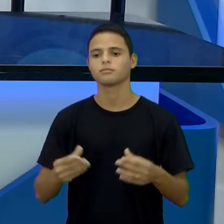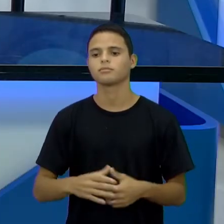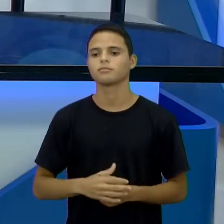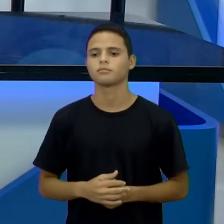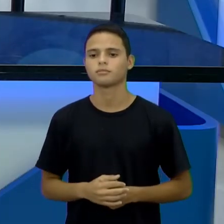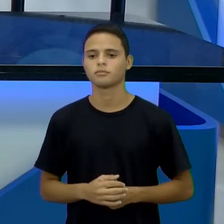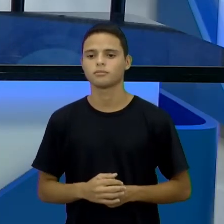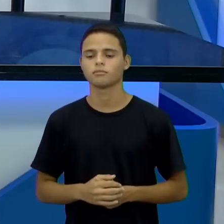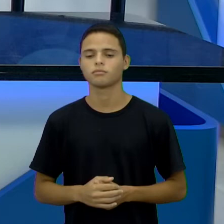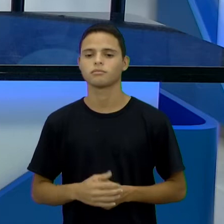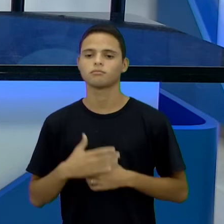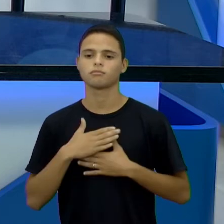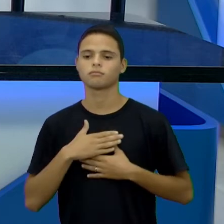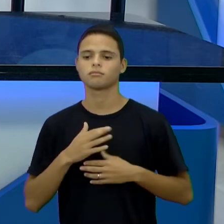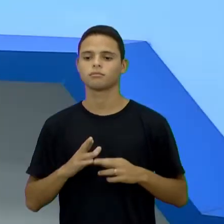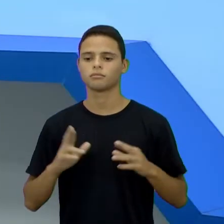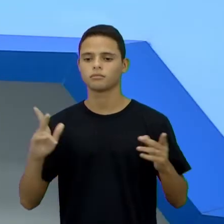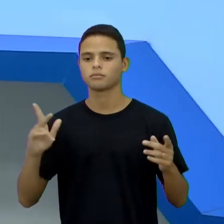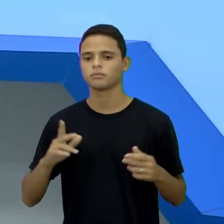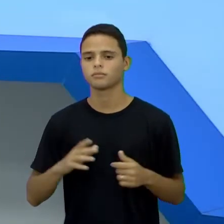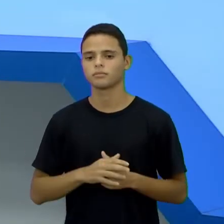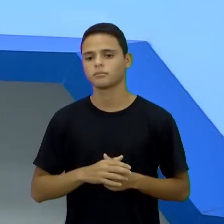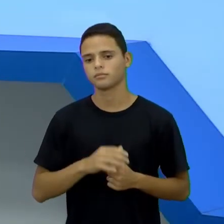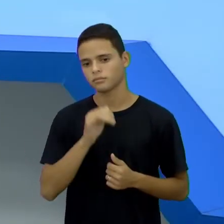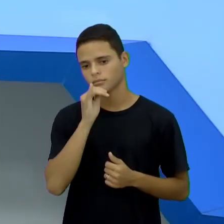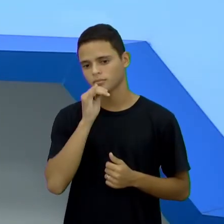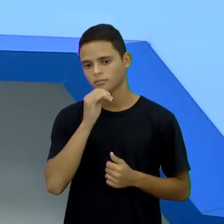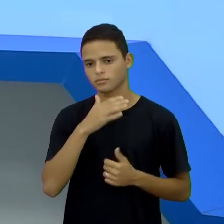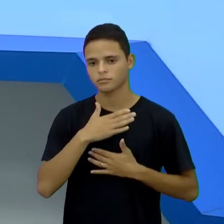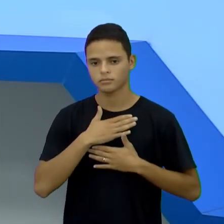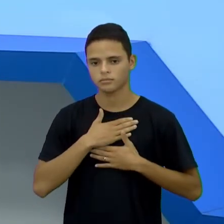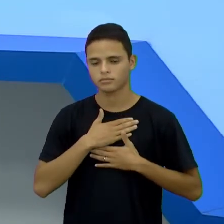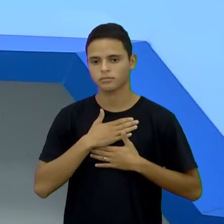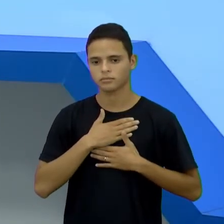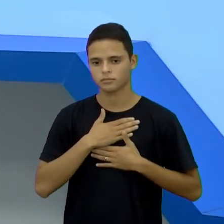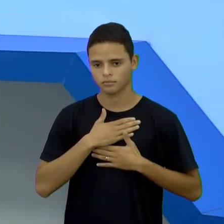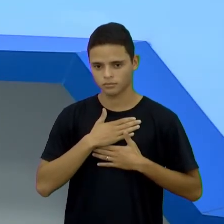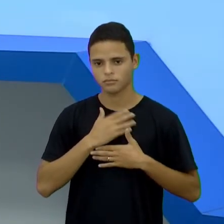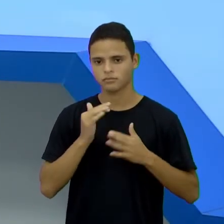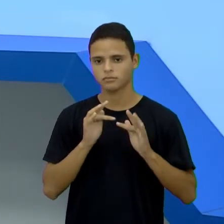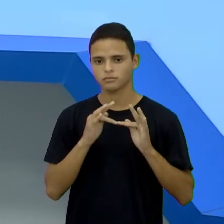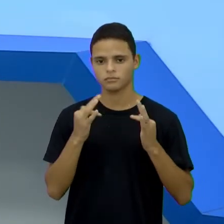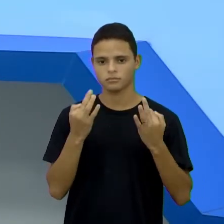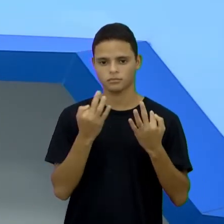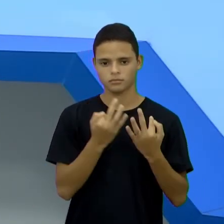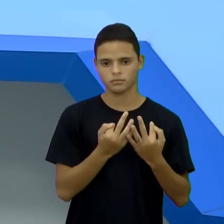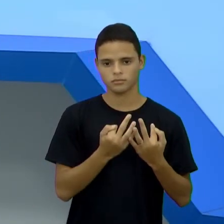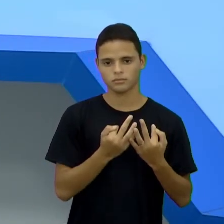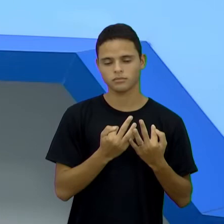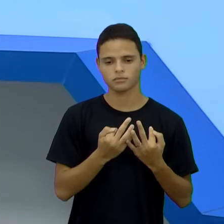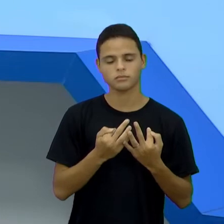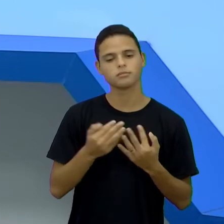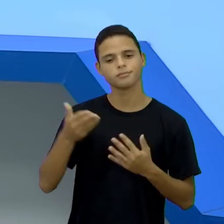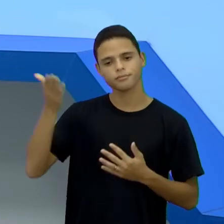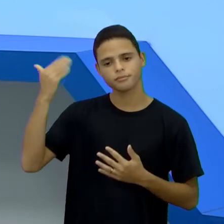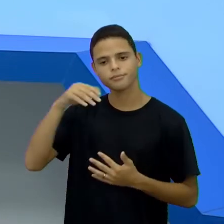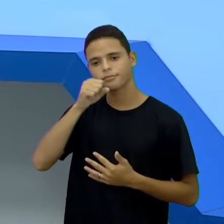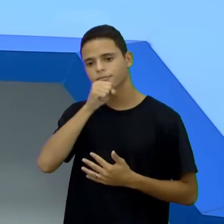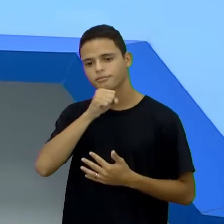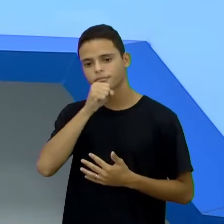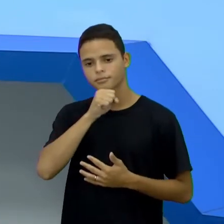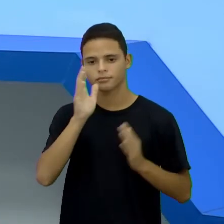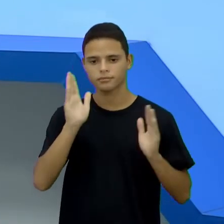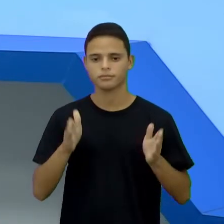pouco diferente, porque minha família, ao contrário da Ju, minha família é muito formal e tradicional. Formal no sentido,